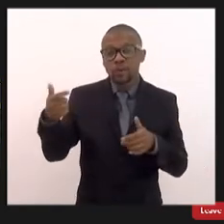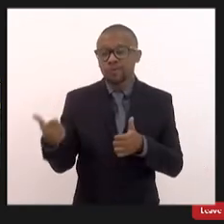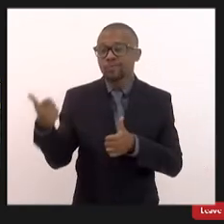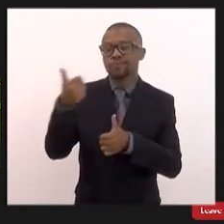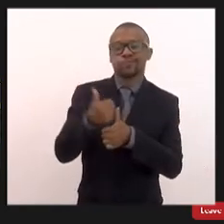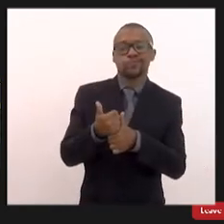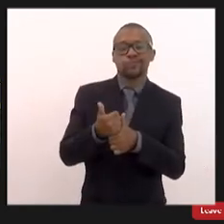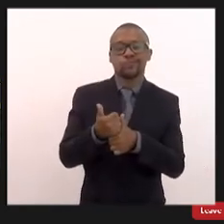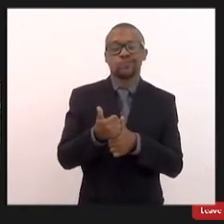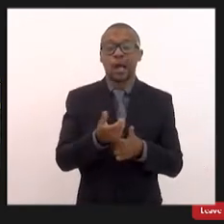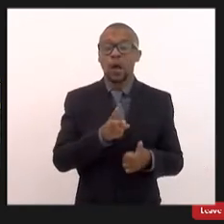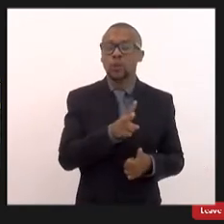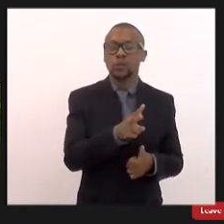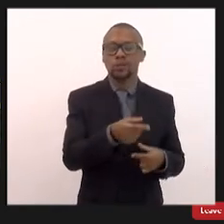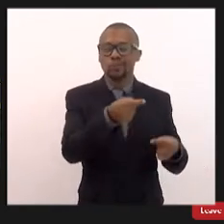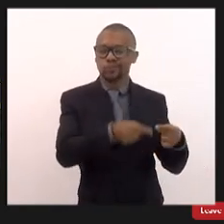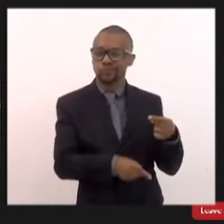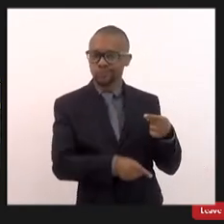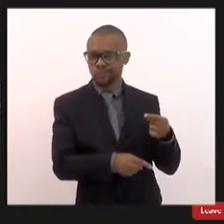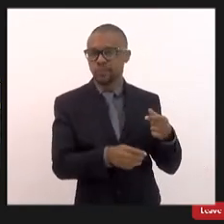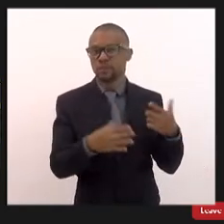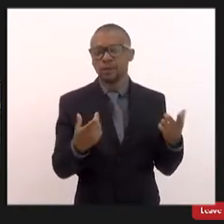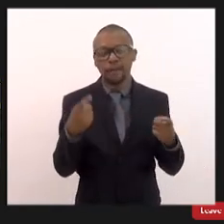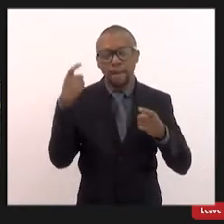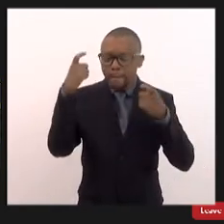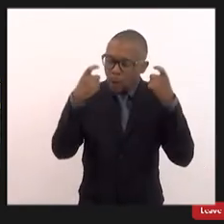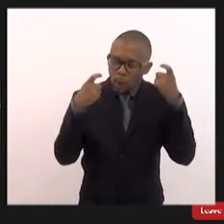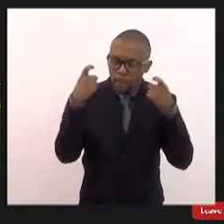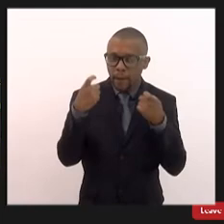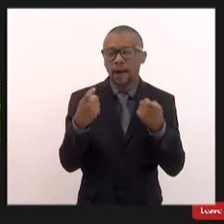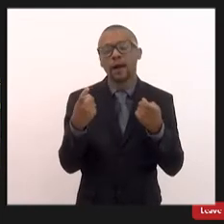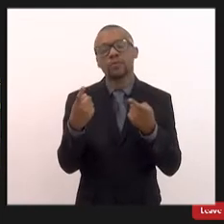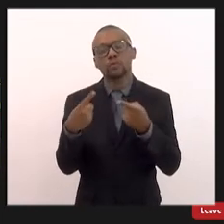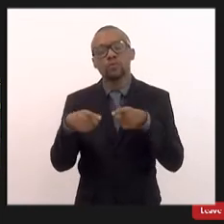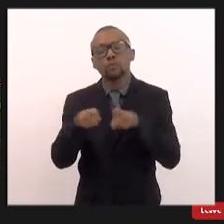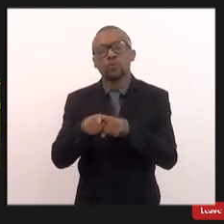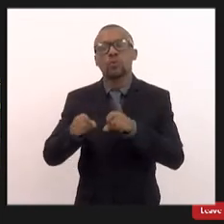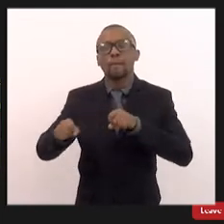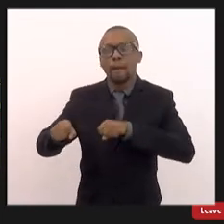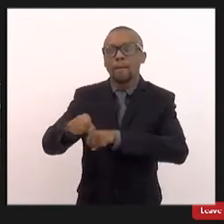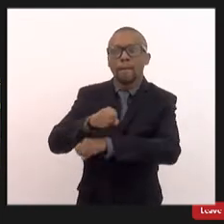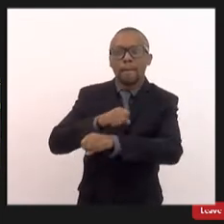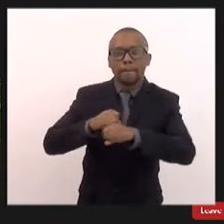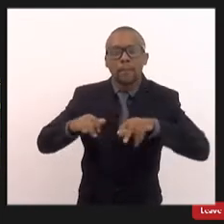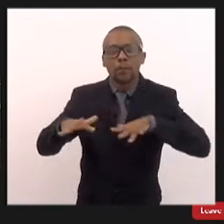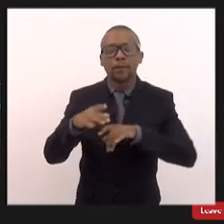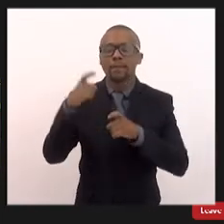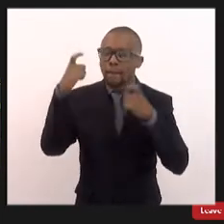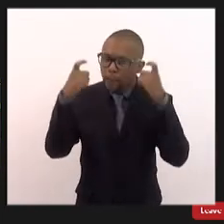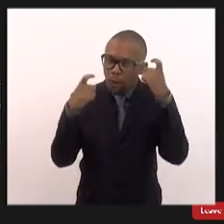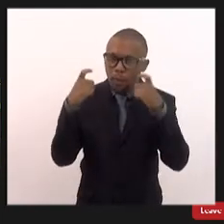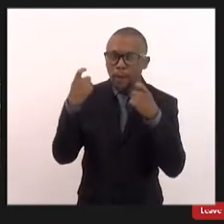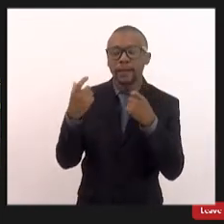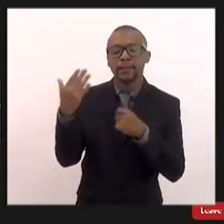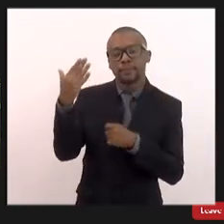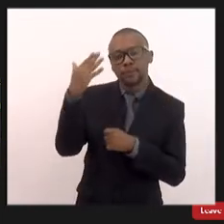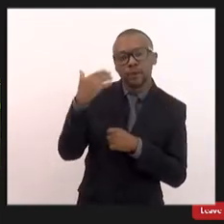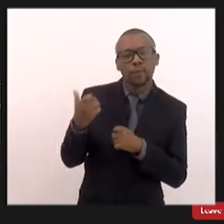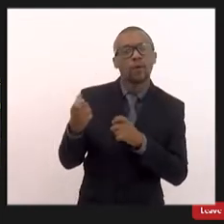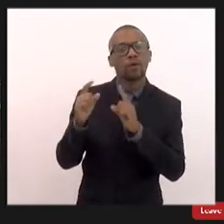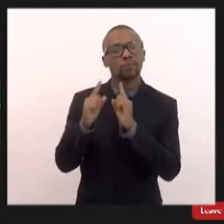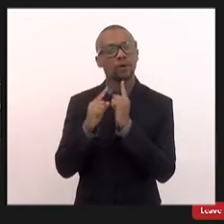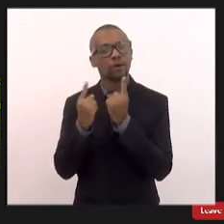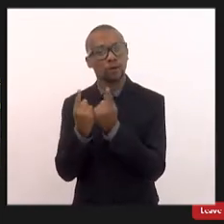Então, fiquei preocupada com isso, junto também o movimento estava preocupado, a gente chamou uma reunião com os